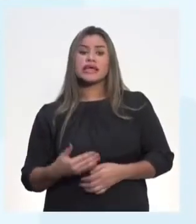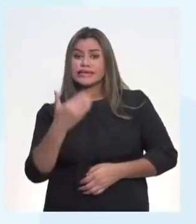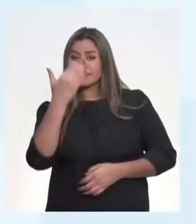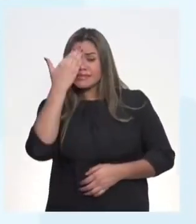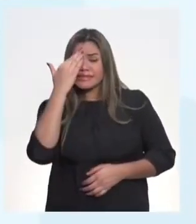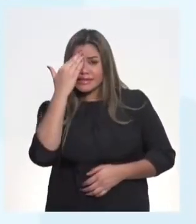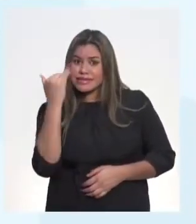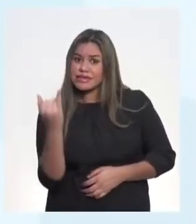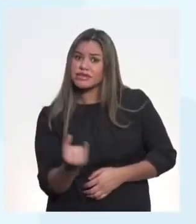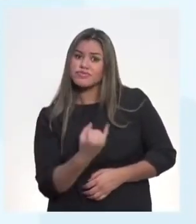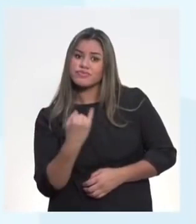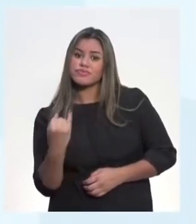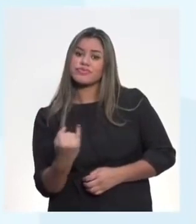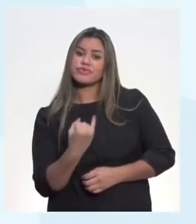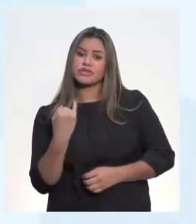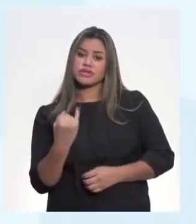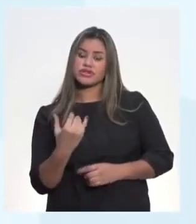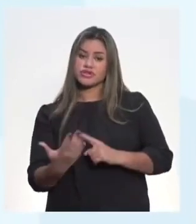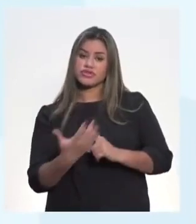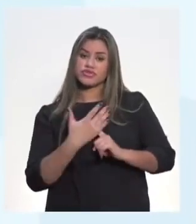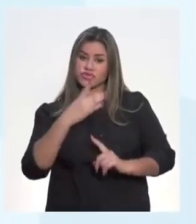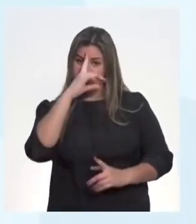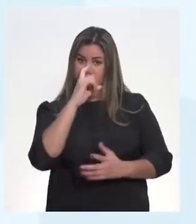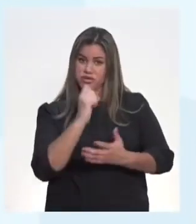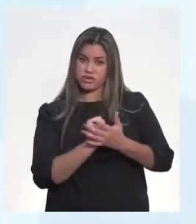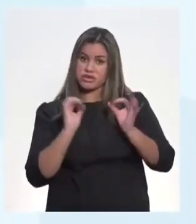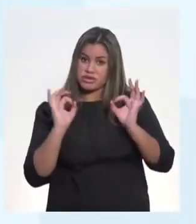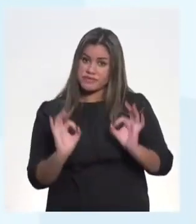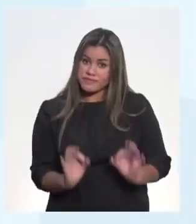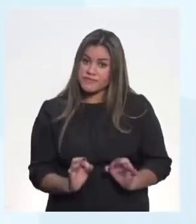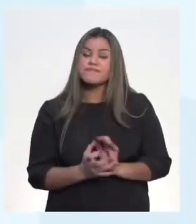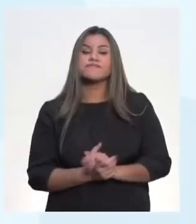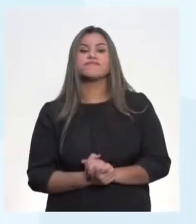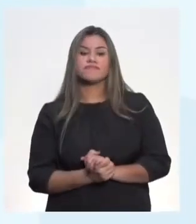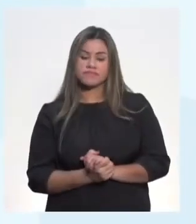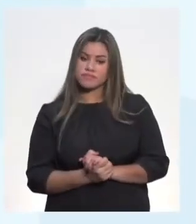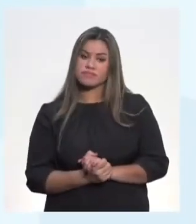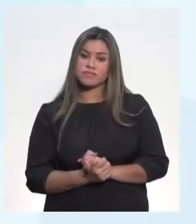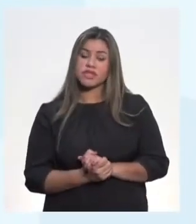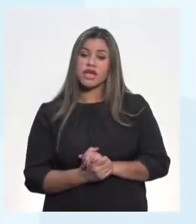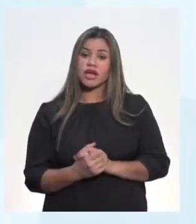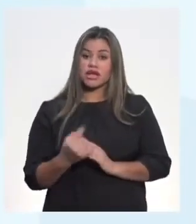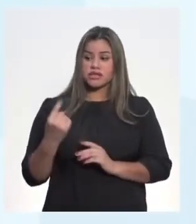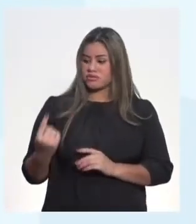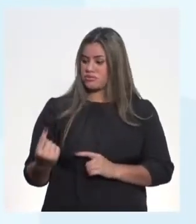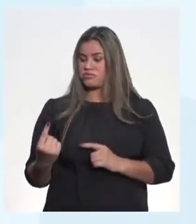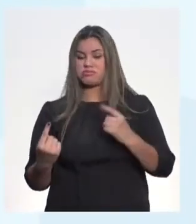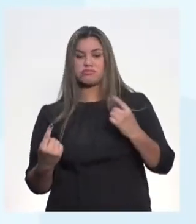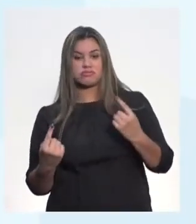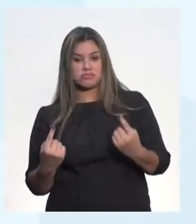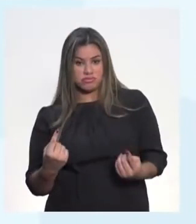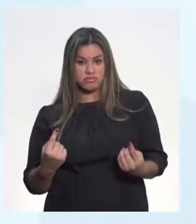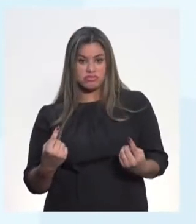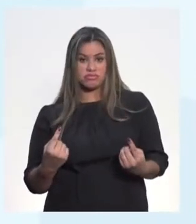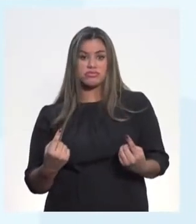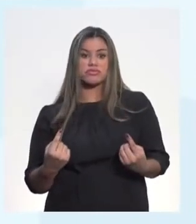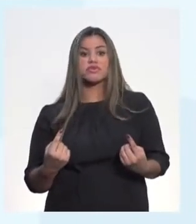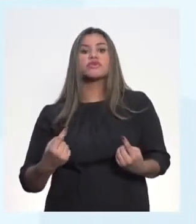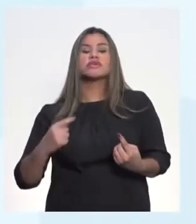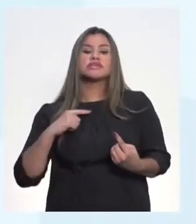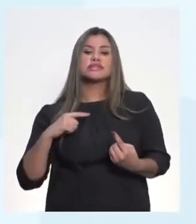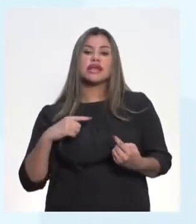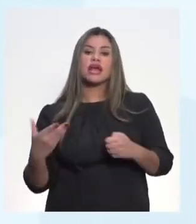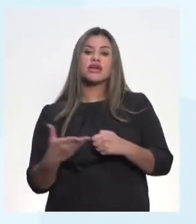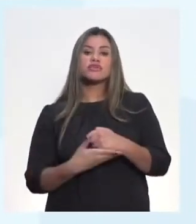é fundamental para tomarmos boas decisões. Tanto um quanto o outro utilizam por base